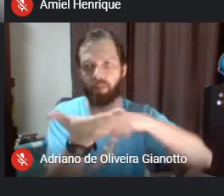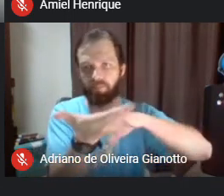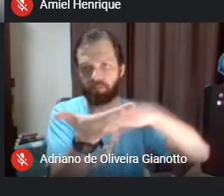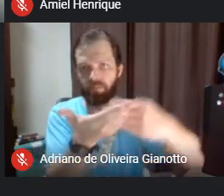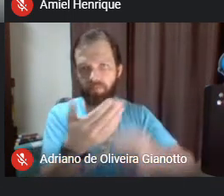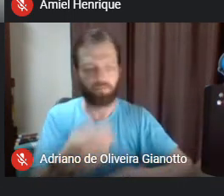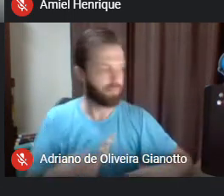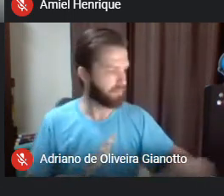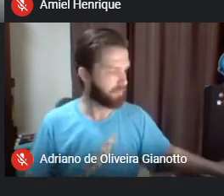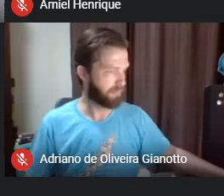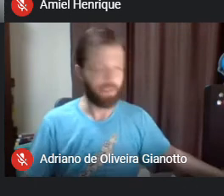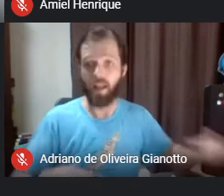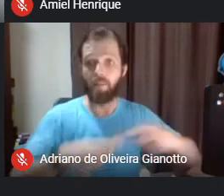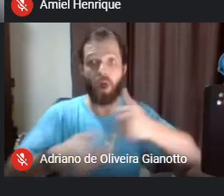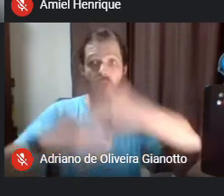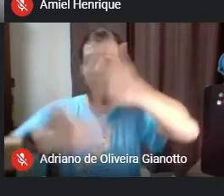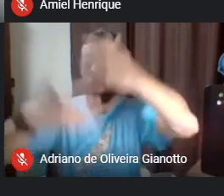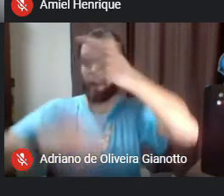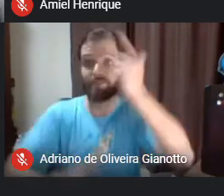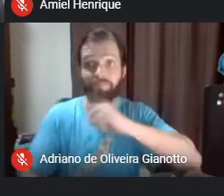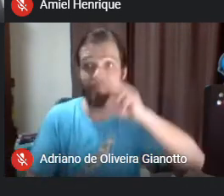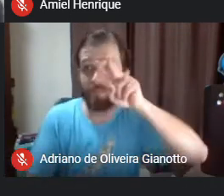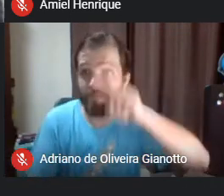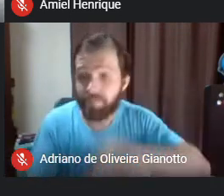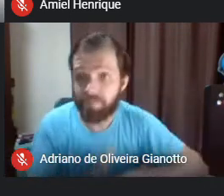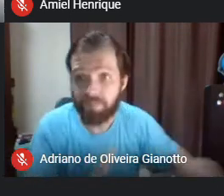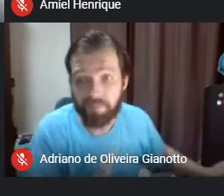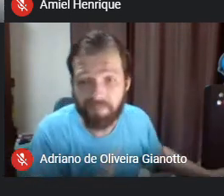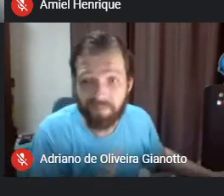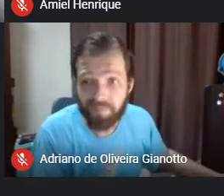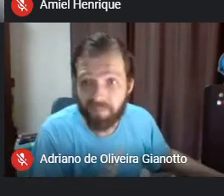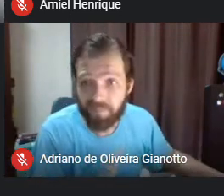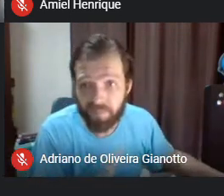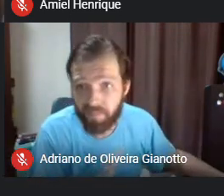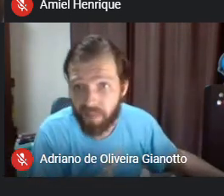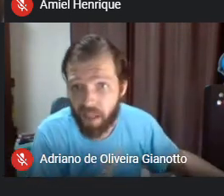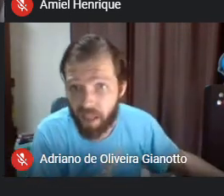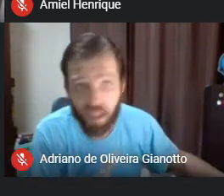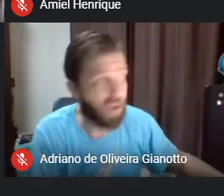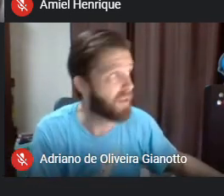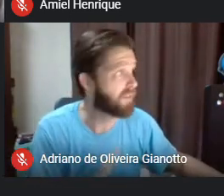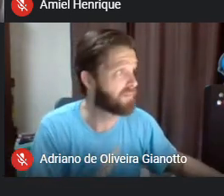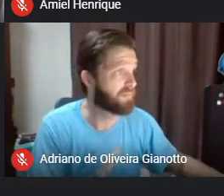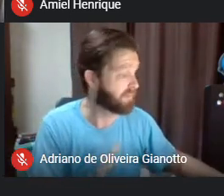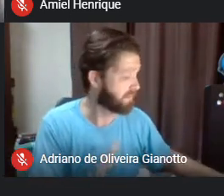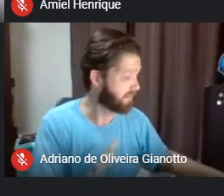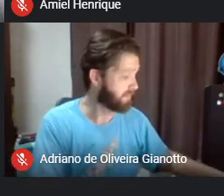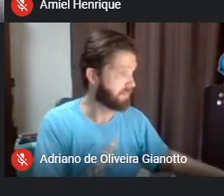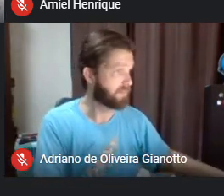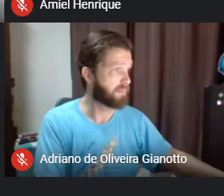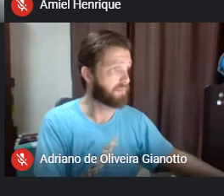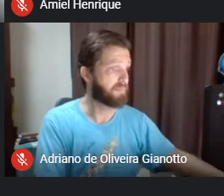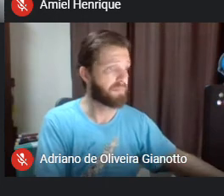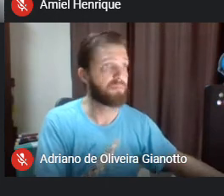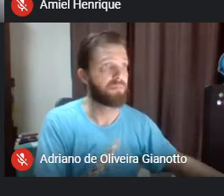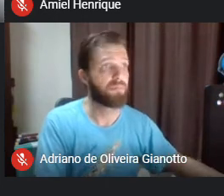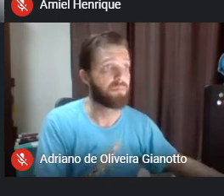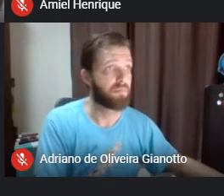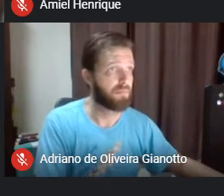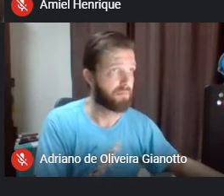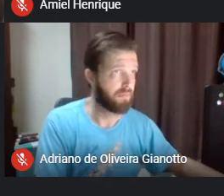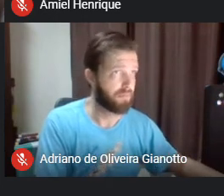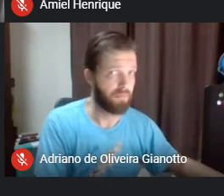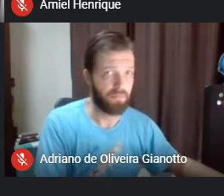Se você quiser falar, o Itamar interpreta. Porque muita gente comentando e eu não